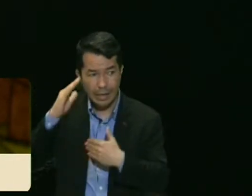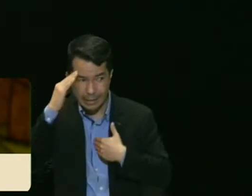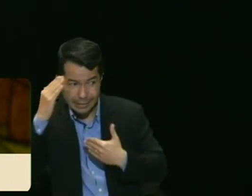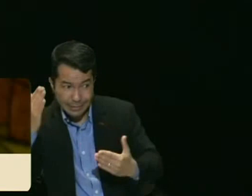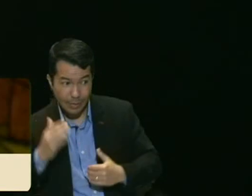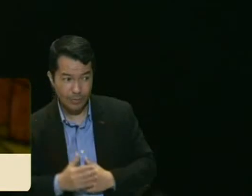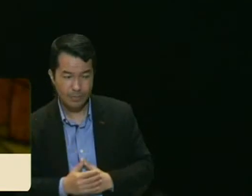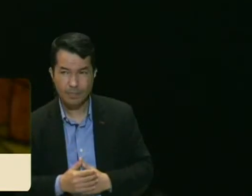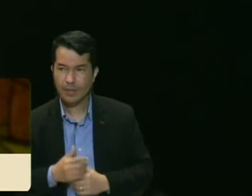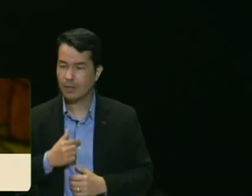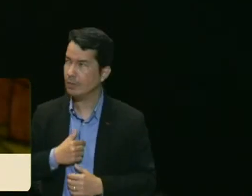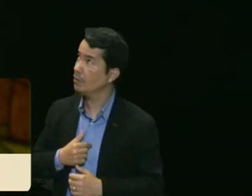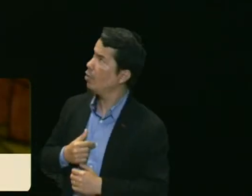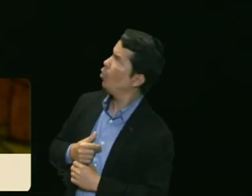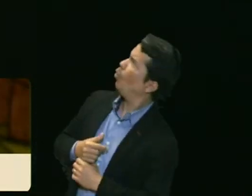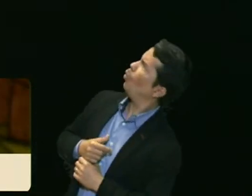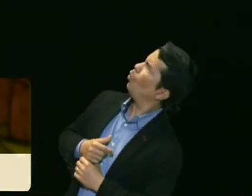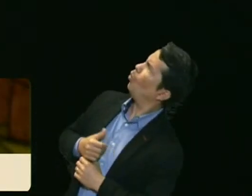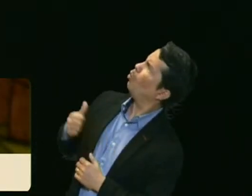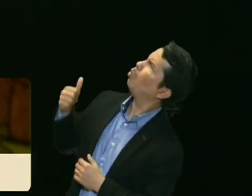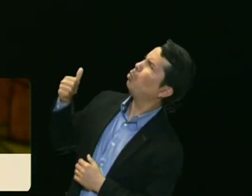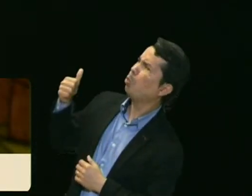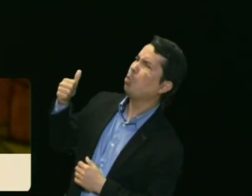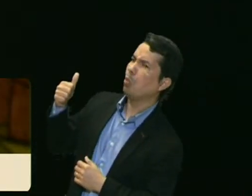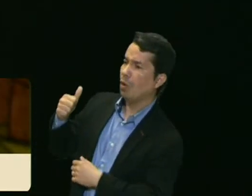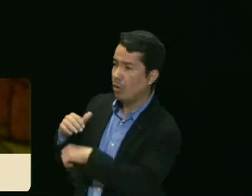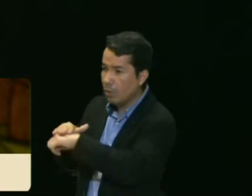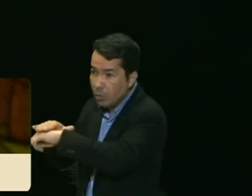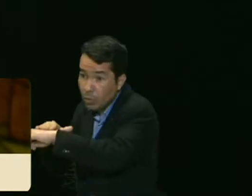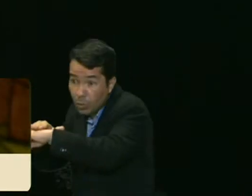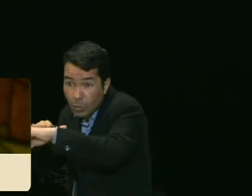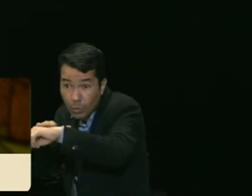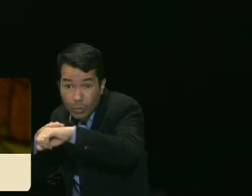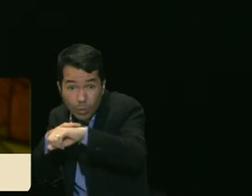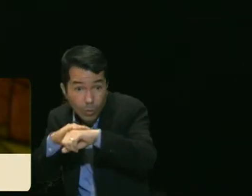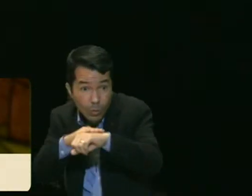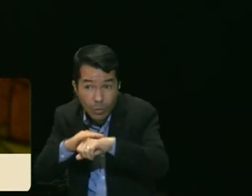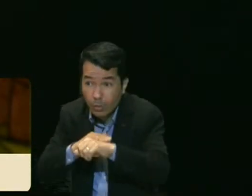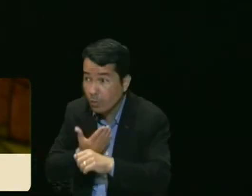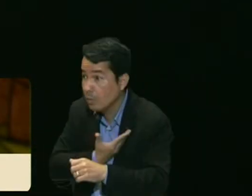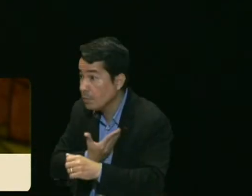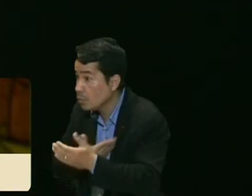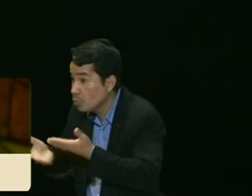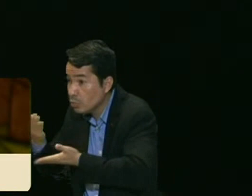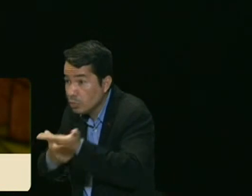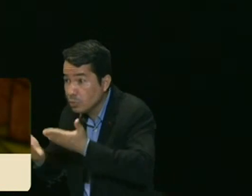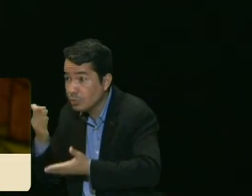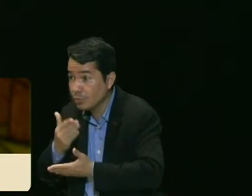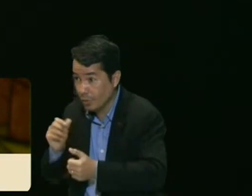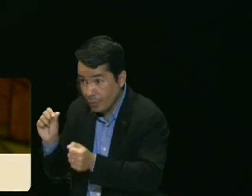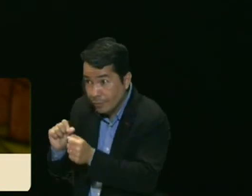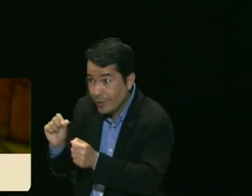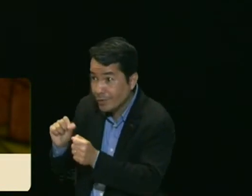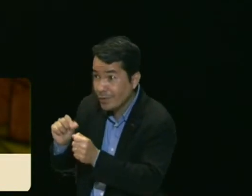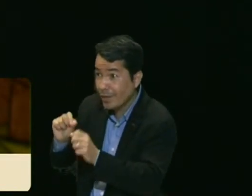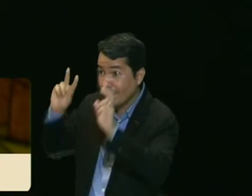cuidar das redes sociais. E aí todo final de mês, nós temos o mural da